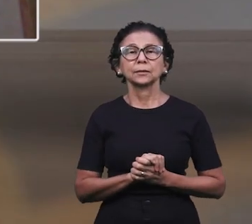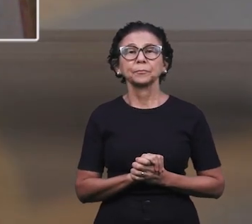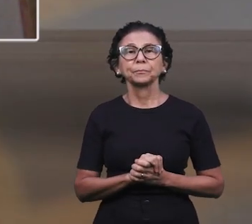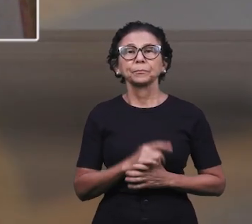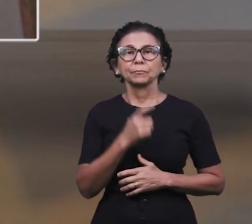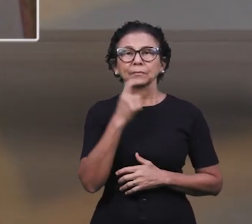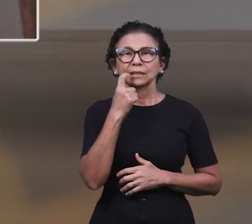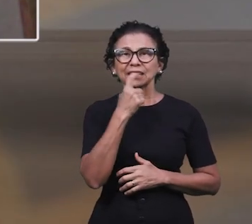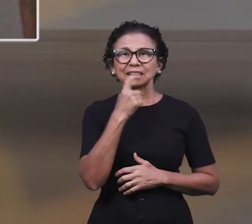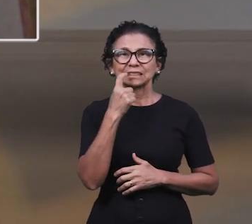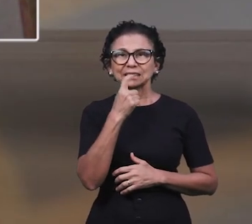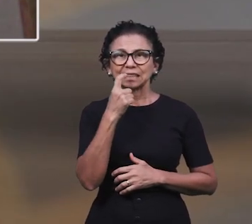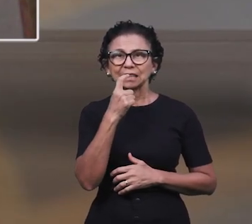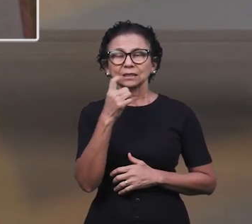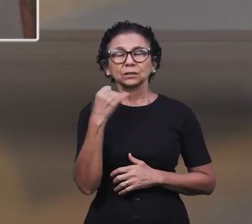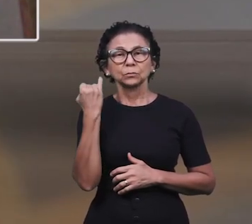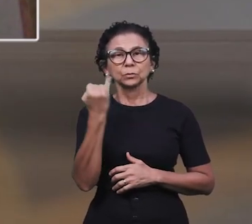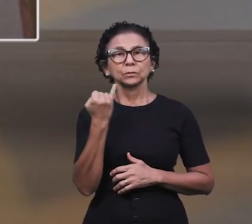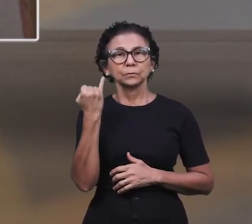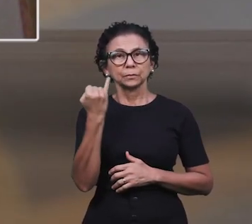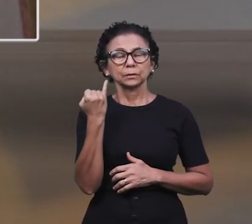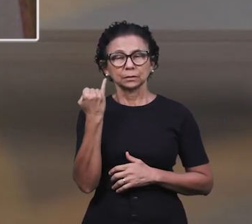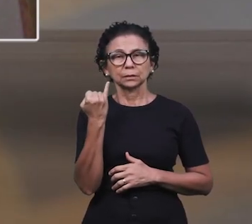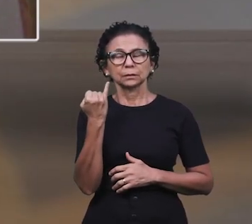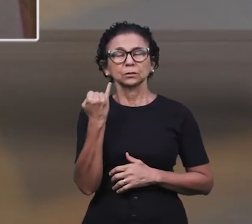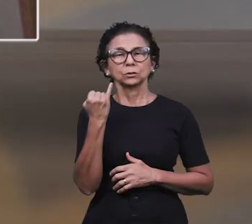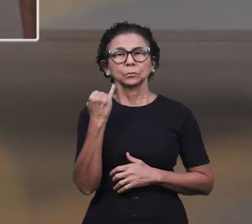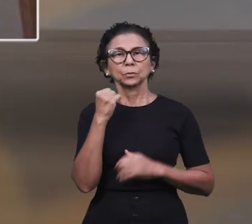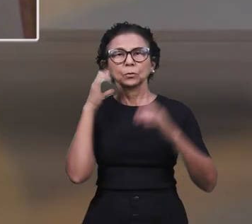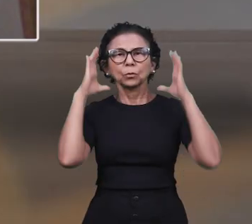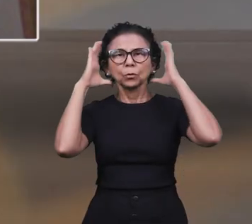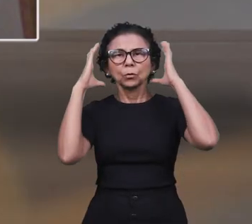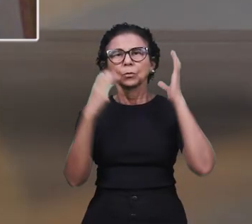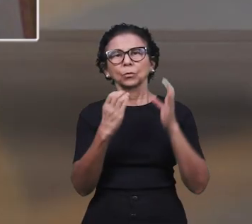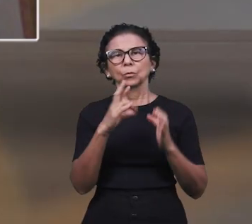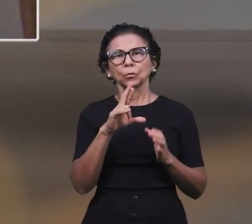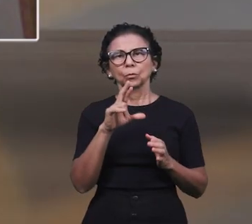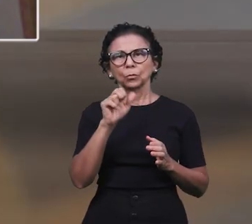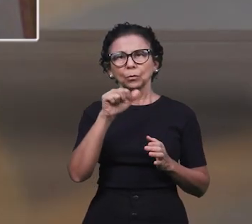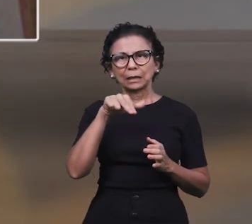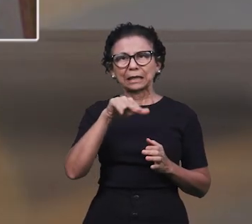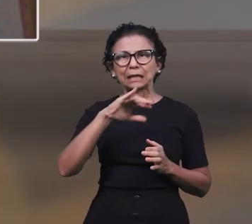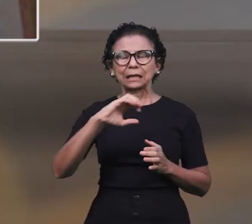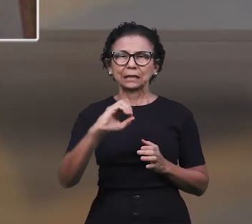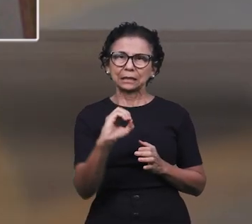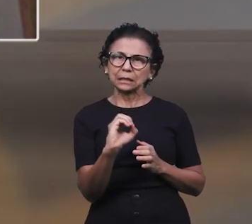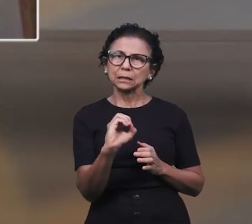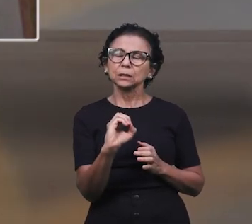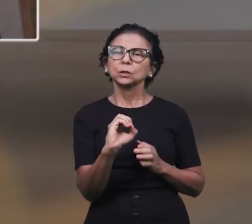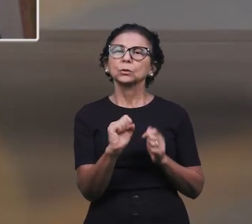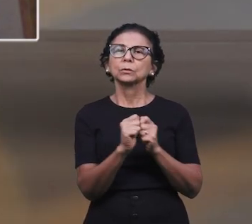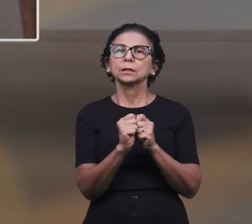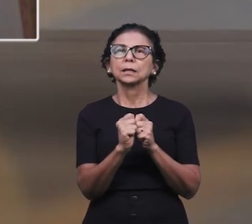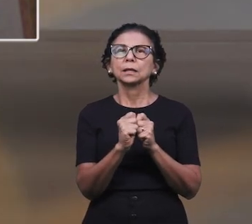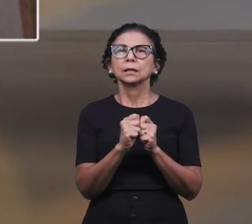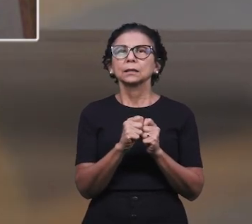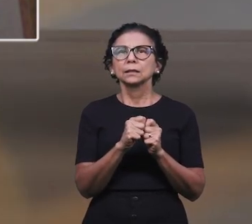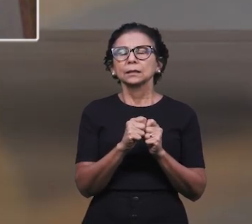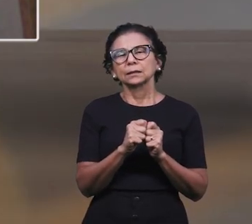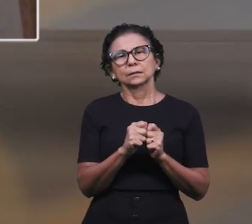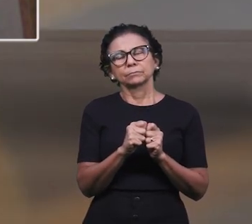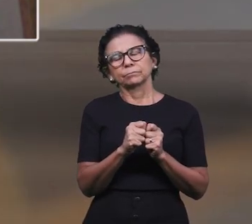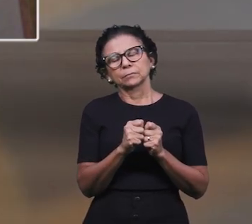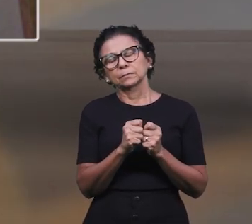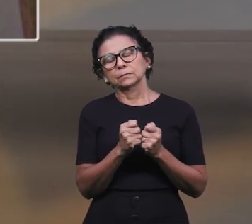muito importantes para o desenvolvimento do crânio visceral. A calota craniana ela vai crescer pouco depois